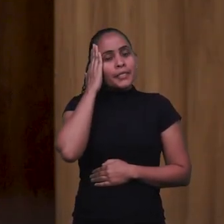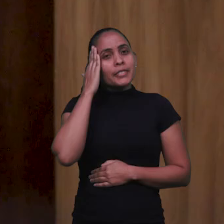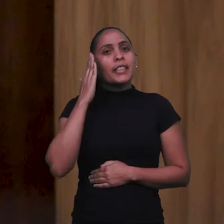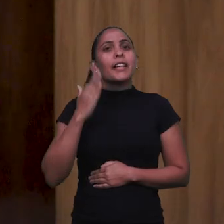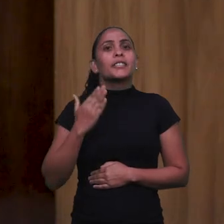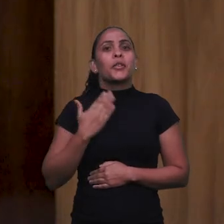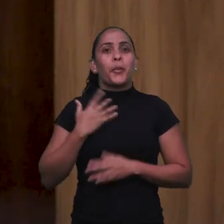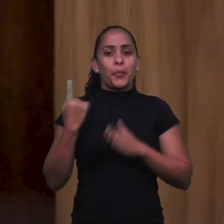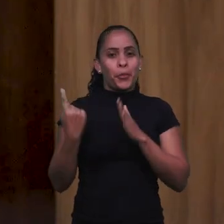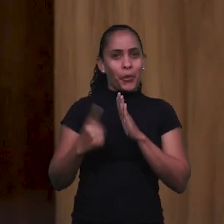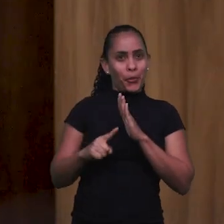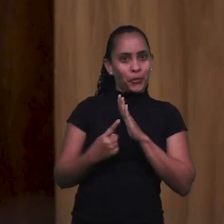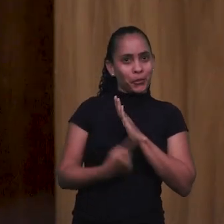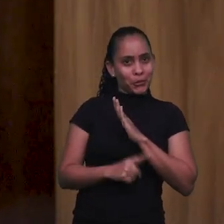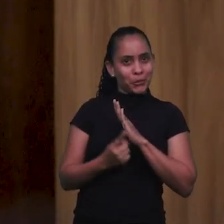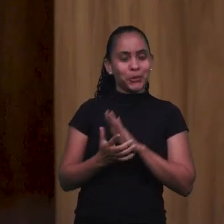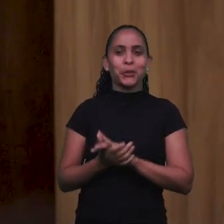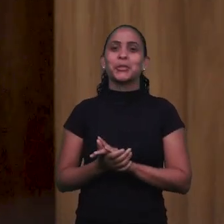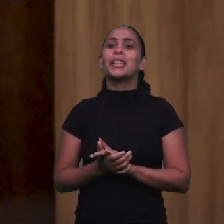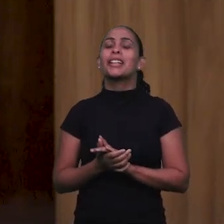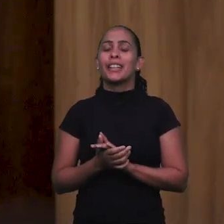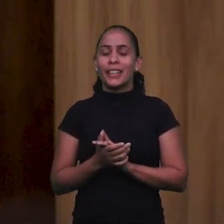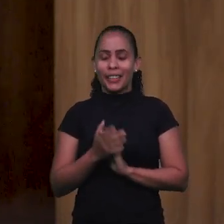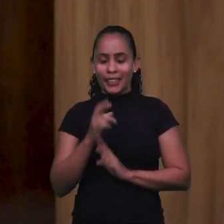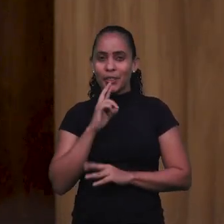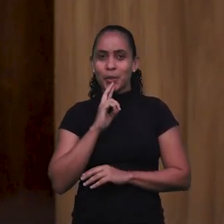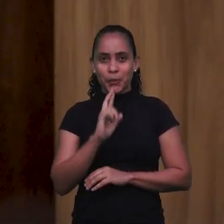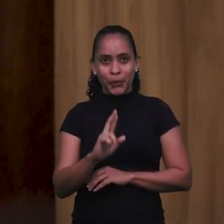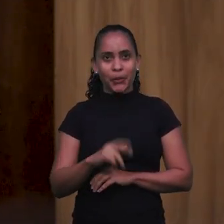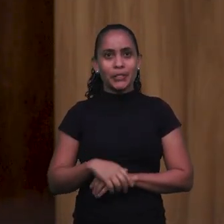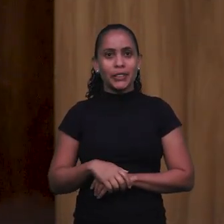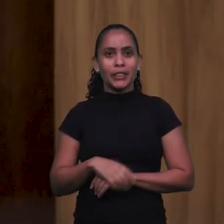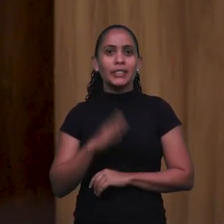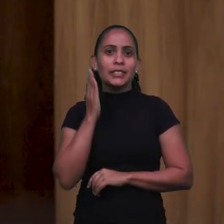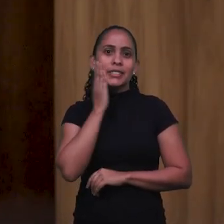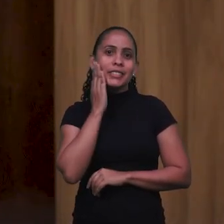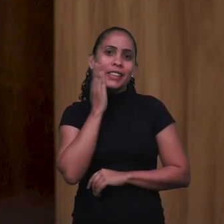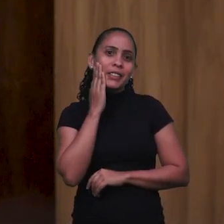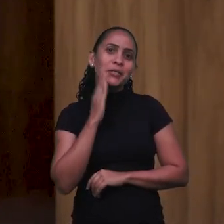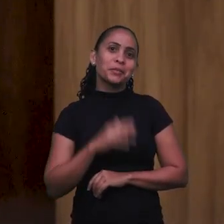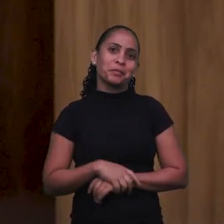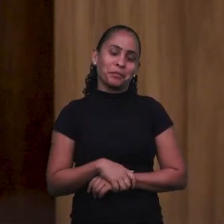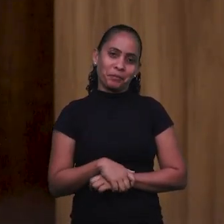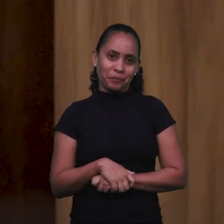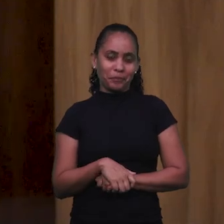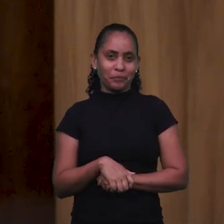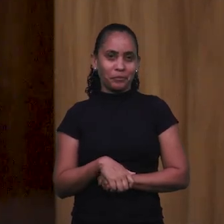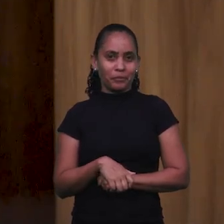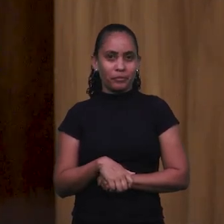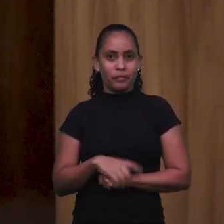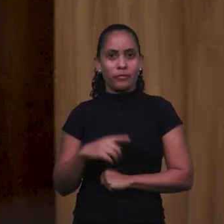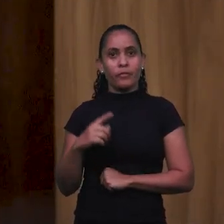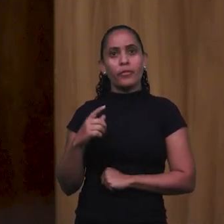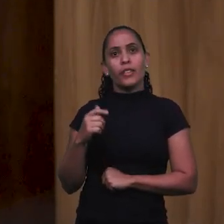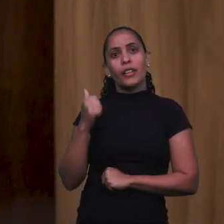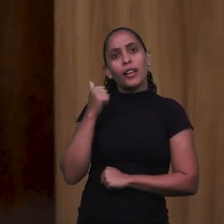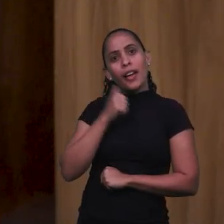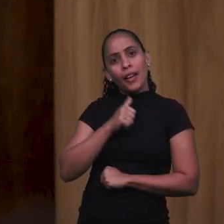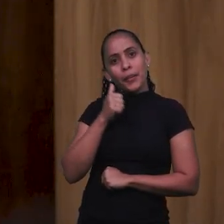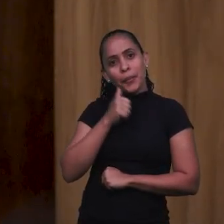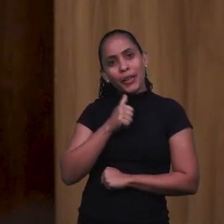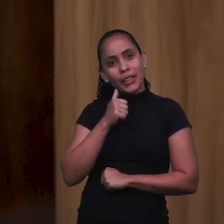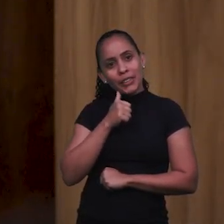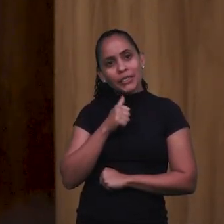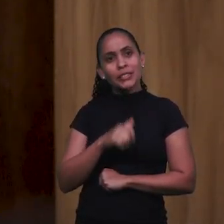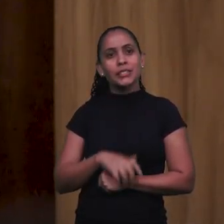ficou profunda a resposta. Eu entendo que a nossa irmã,